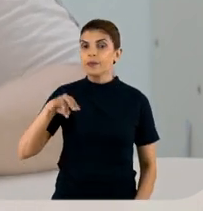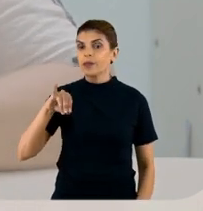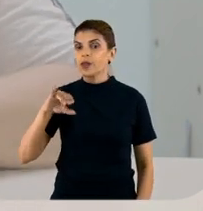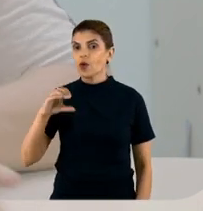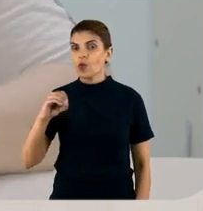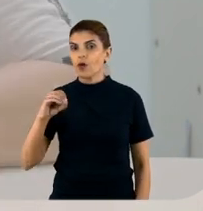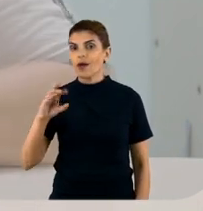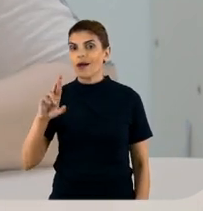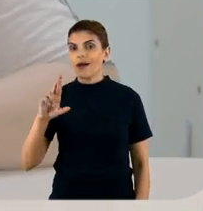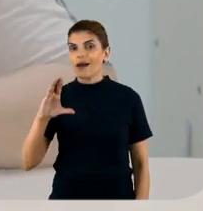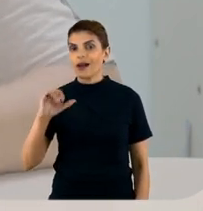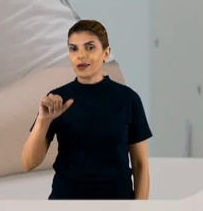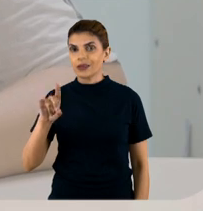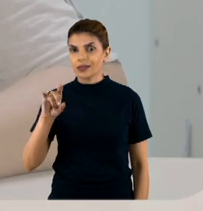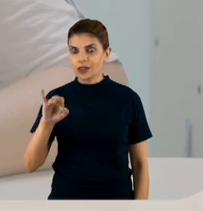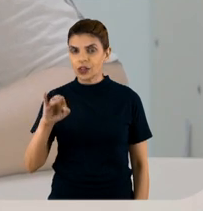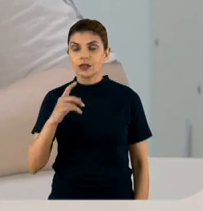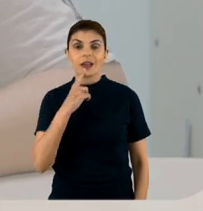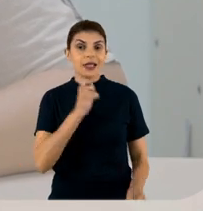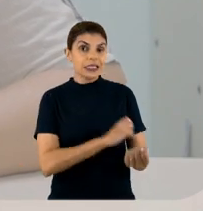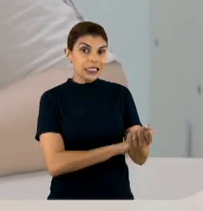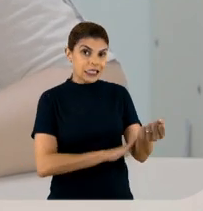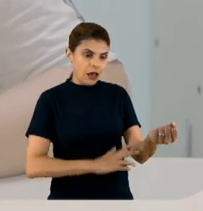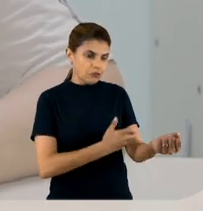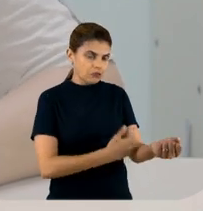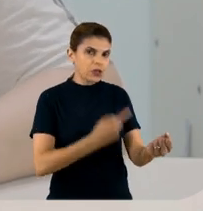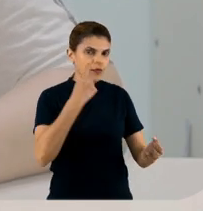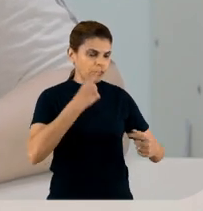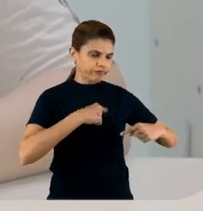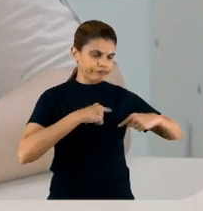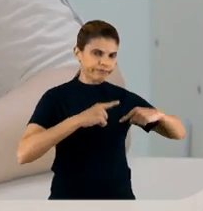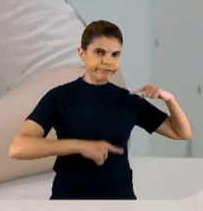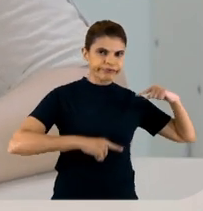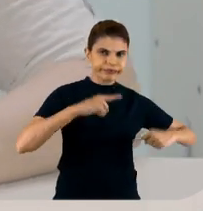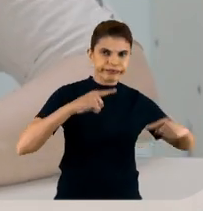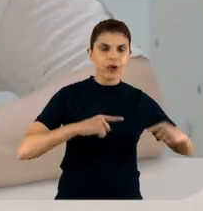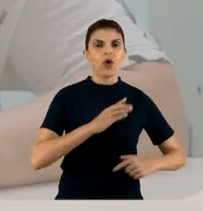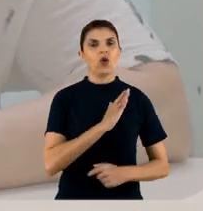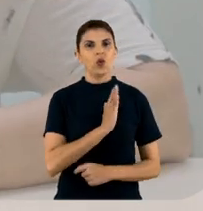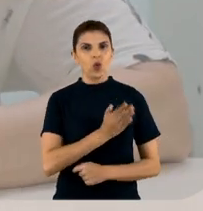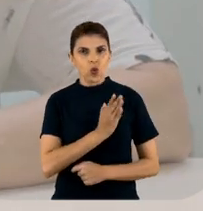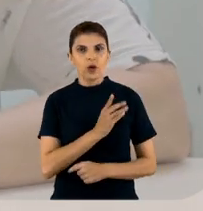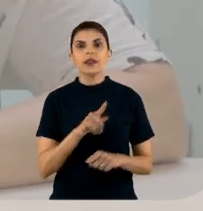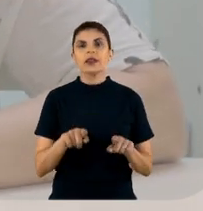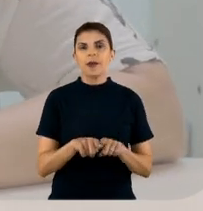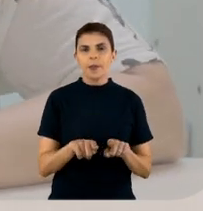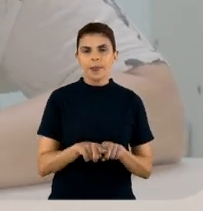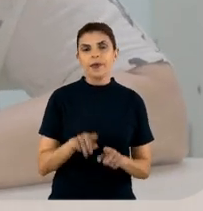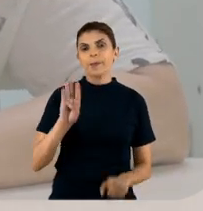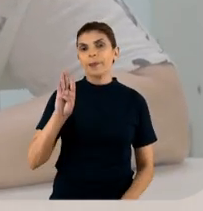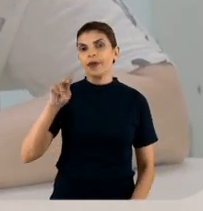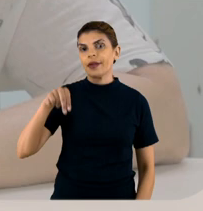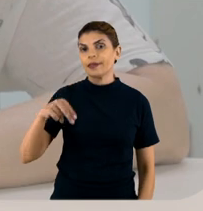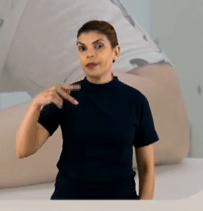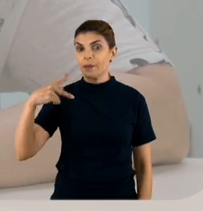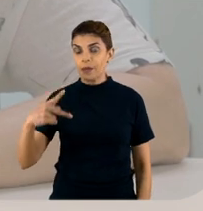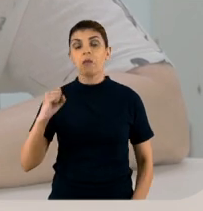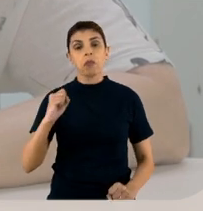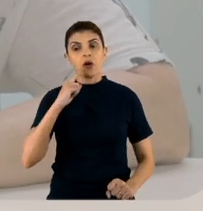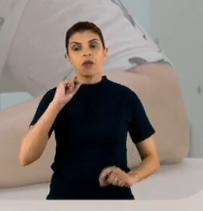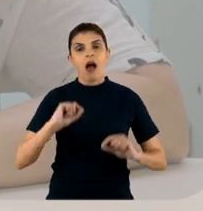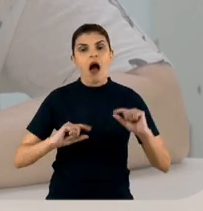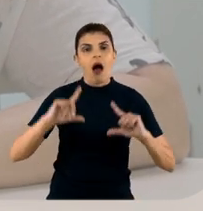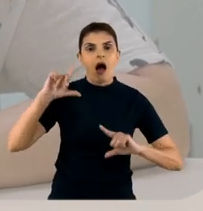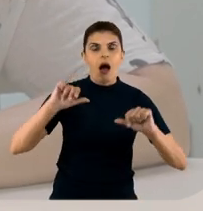alguns exames de sangue podem ajudar porque Vão ter alteração na troponina do paciente no probnp do paciente também pode estar